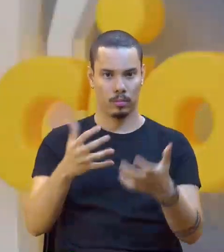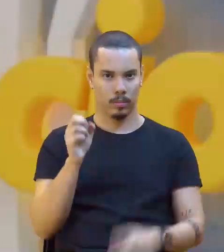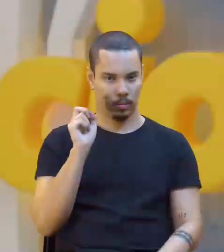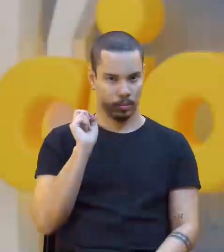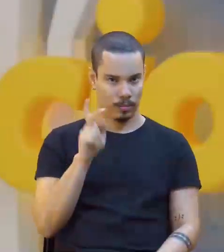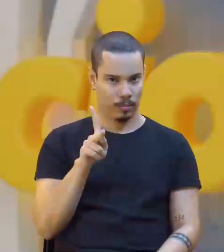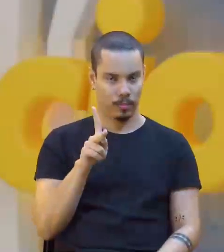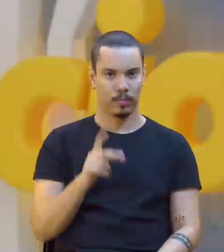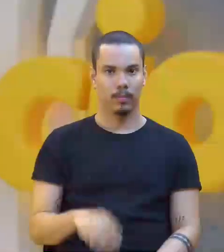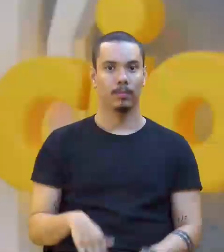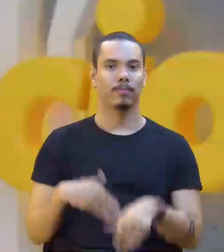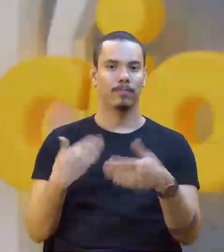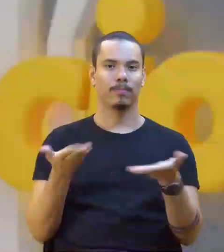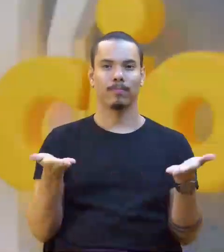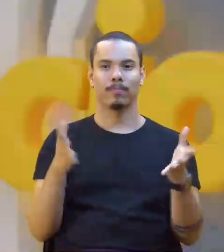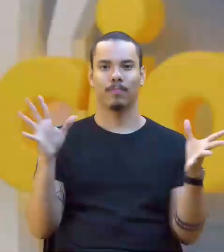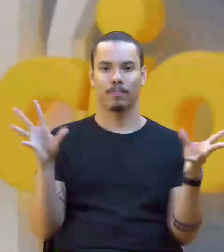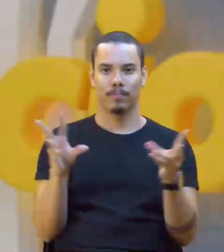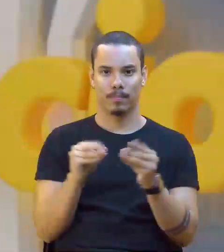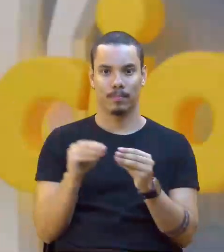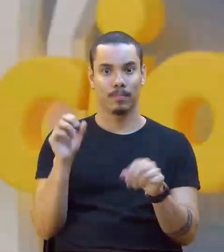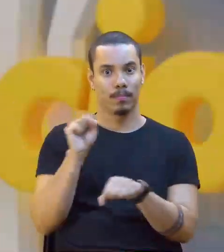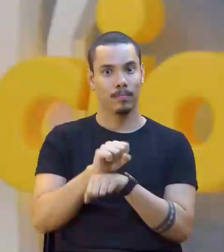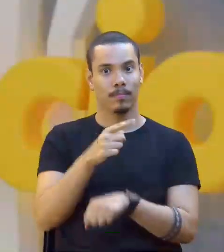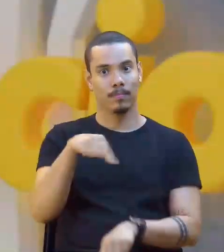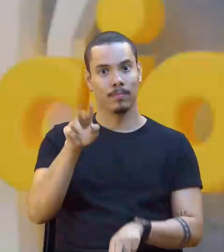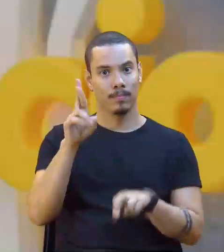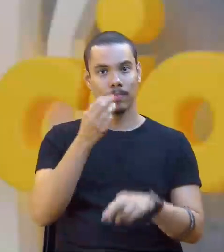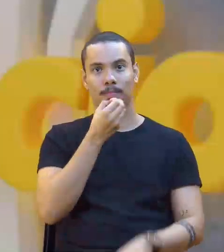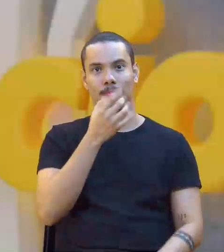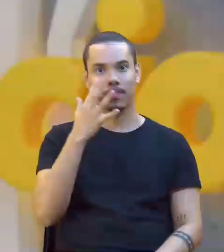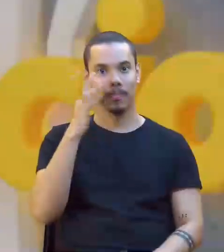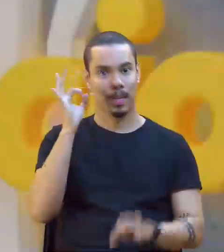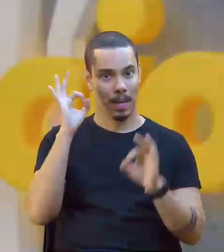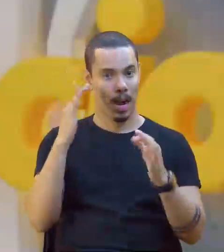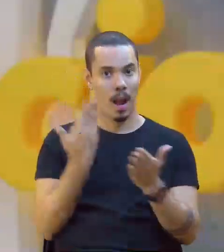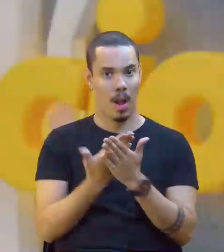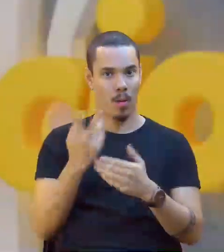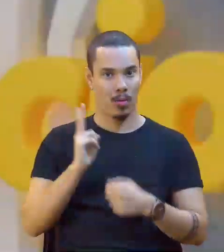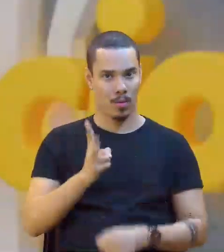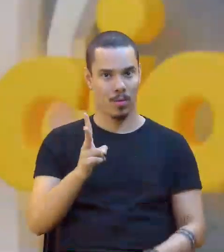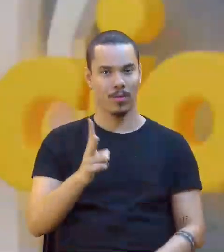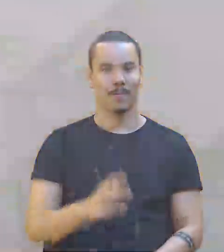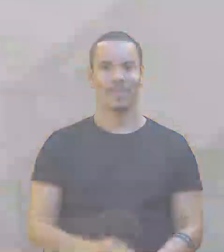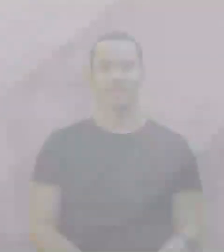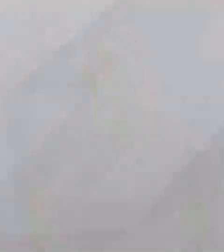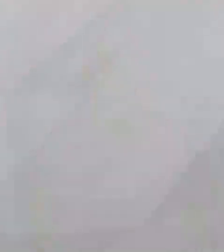Bom, por hoje é só, espero que todos fiquem bem, mas fiquem ligadinho que a aula continua. Até mais!